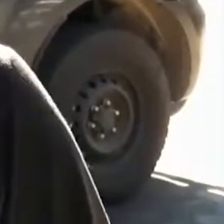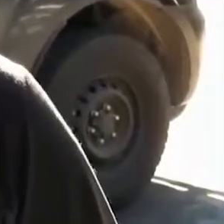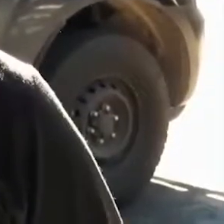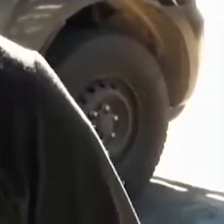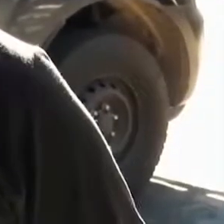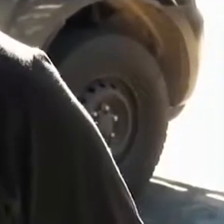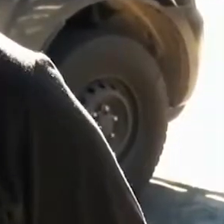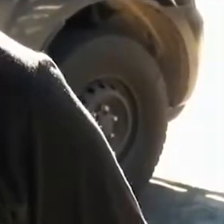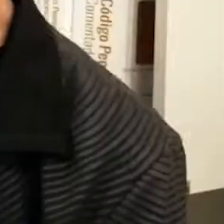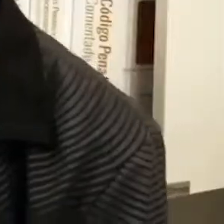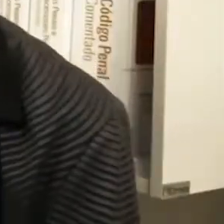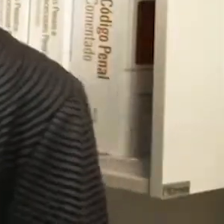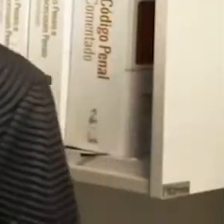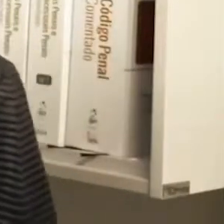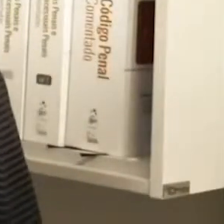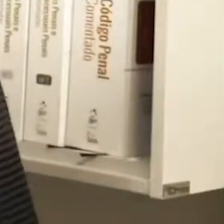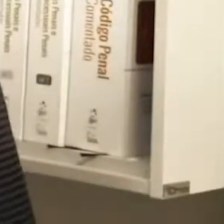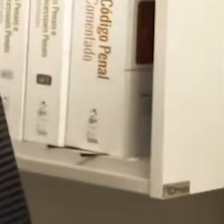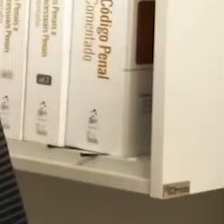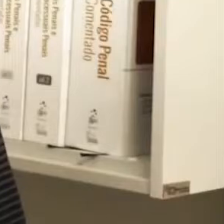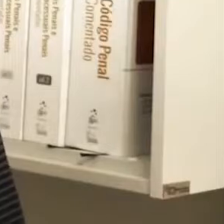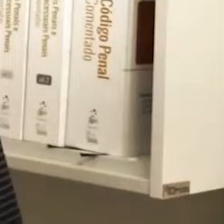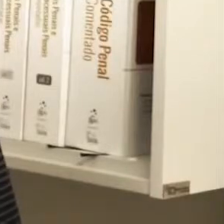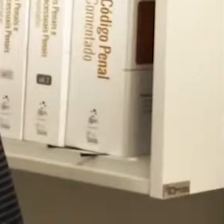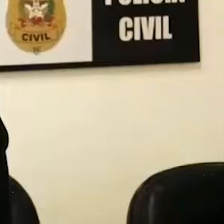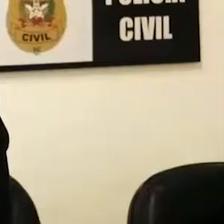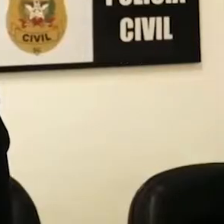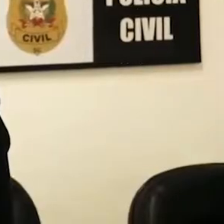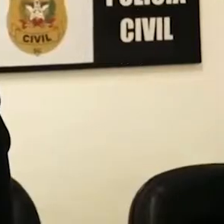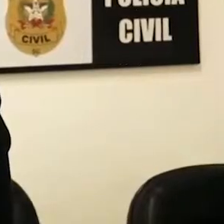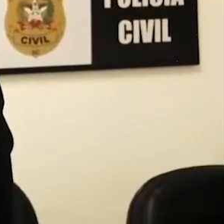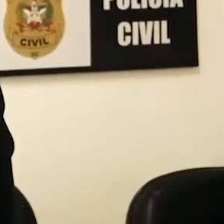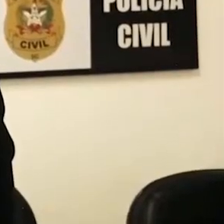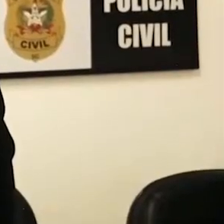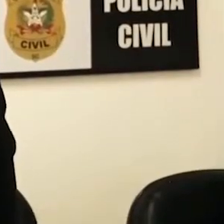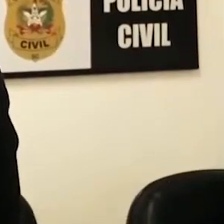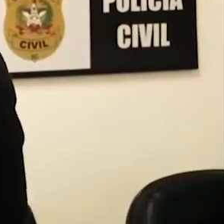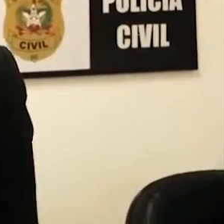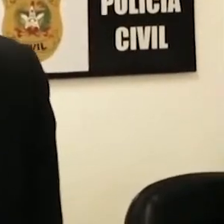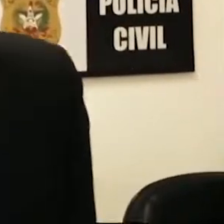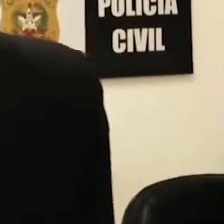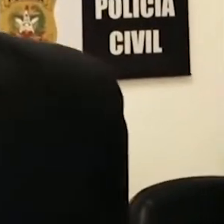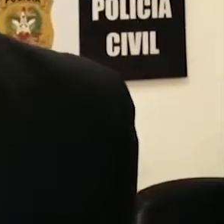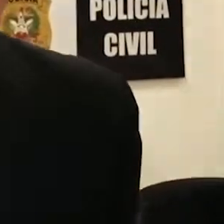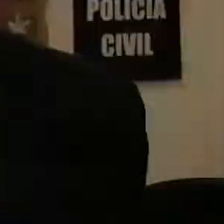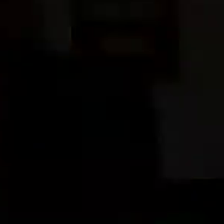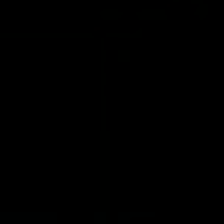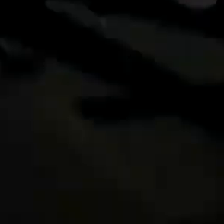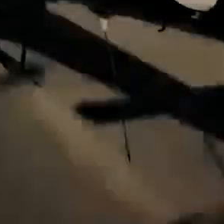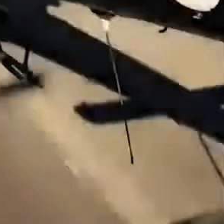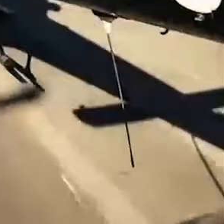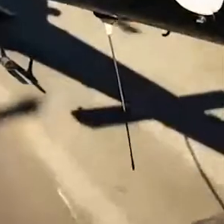pessoas, vidas fazem parte dessa história de 207 anos. Por aqui,